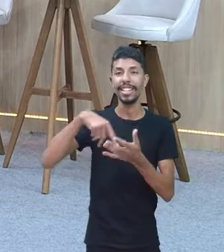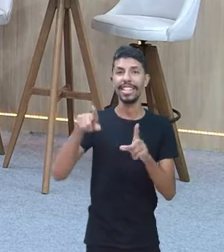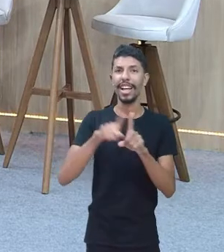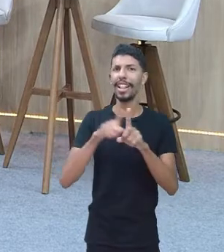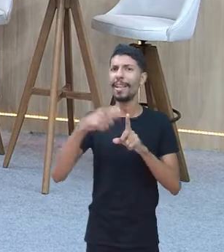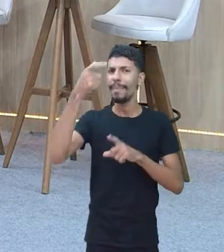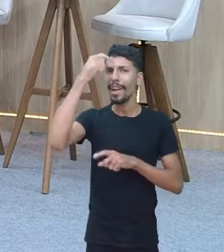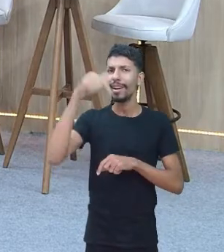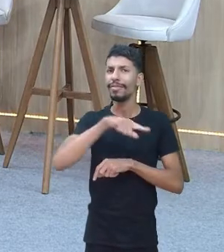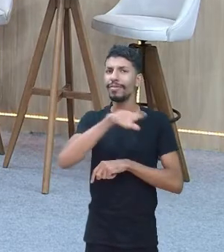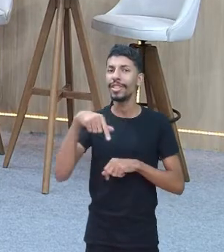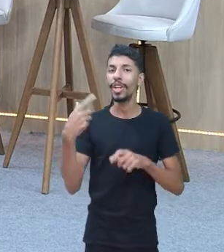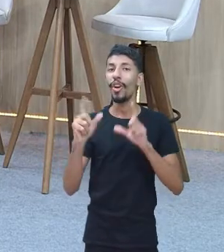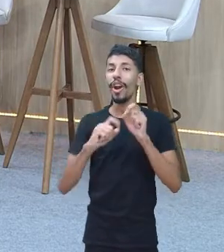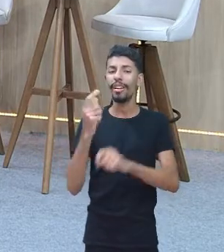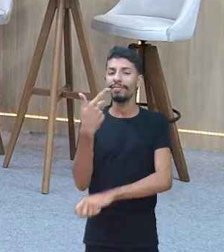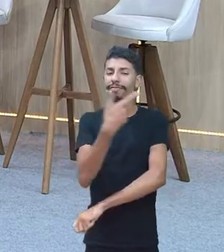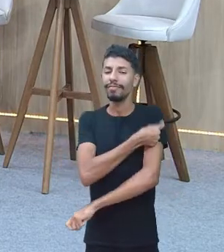se vacinar.